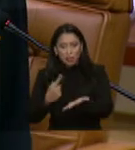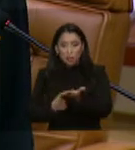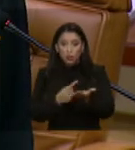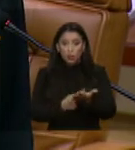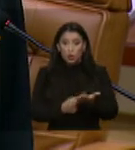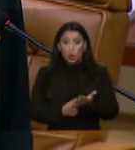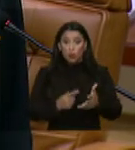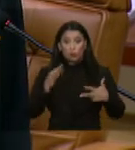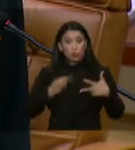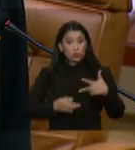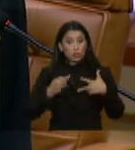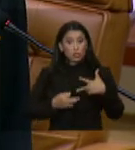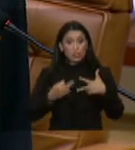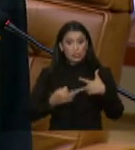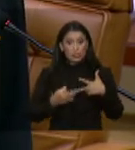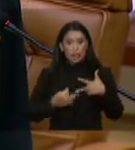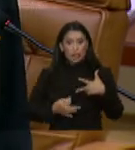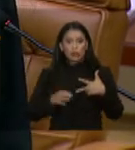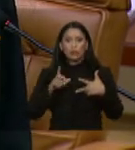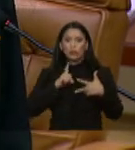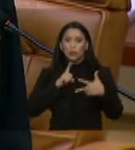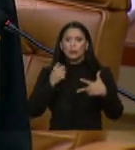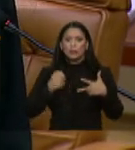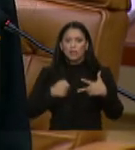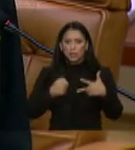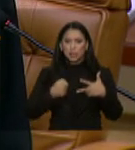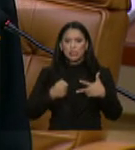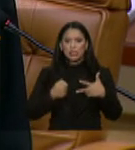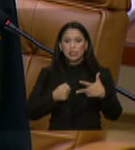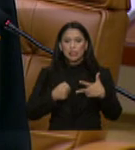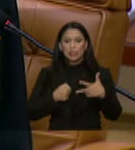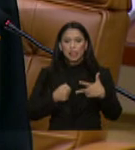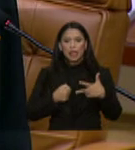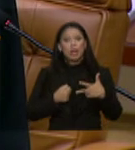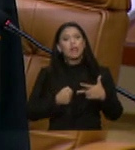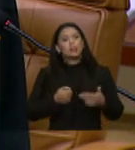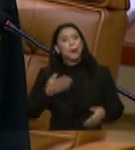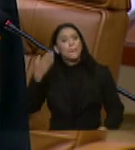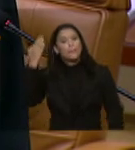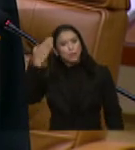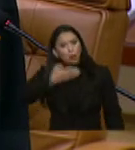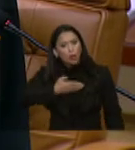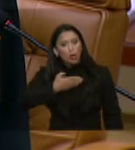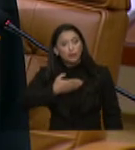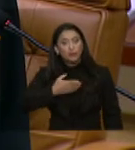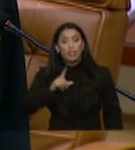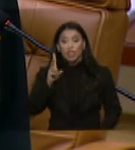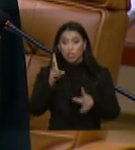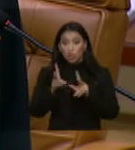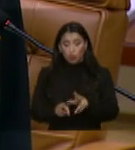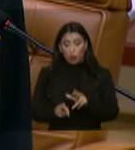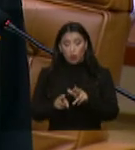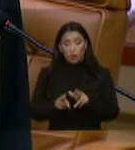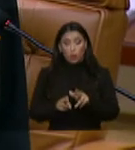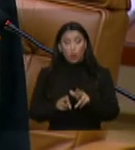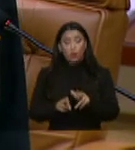o mesmo acesso a mesma possibilidade de produção de provas que tem com a mídia tradicional